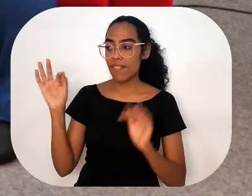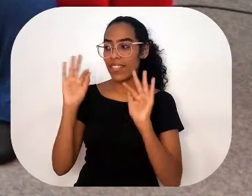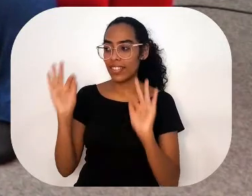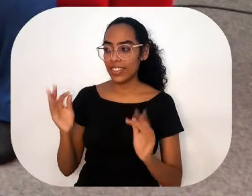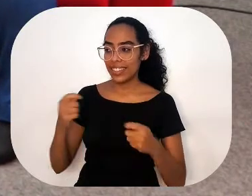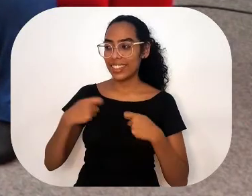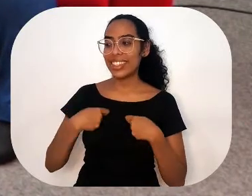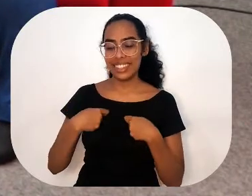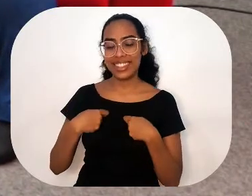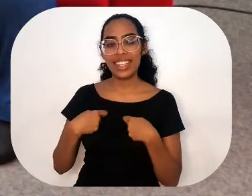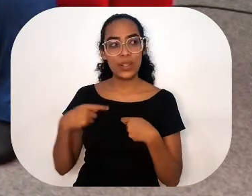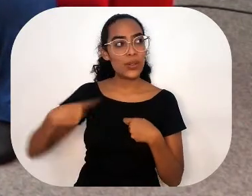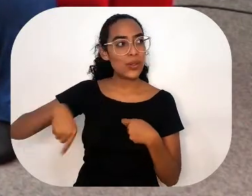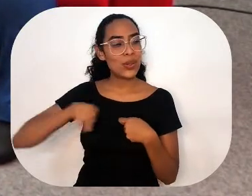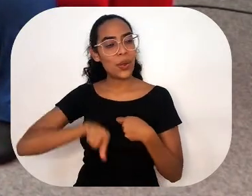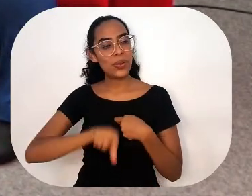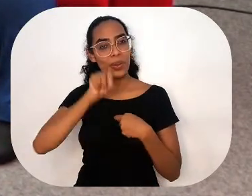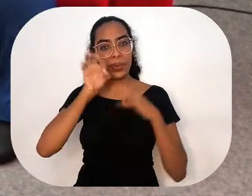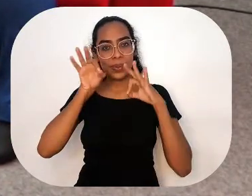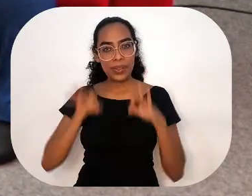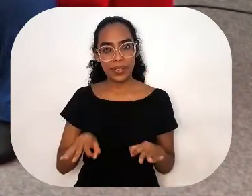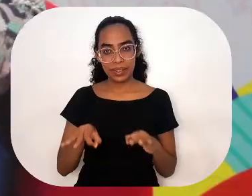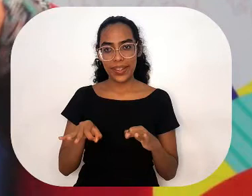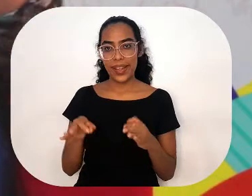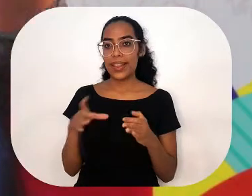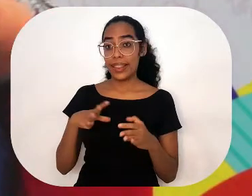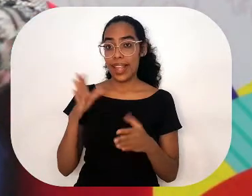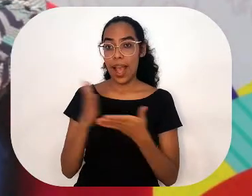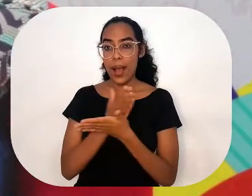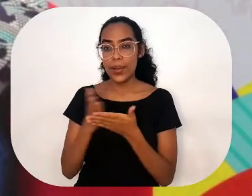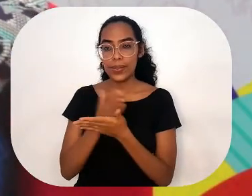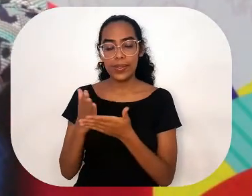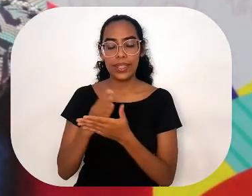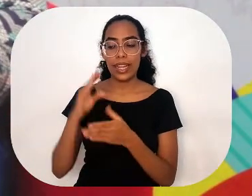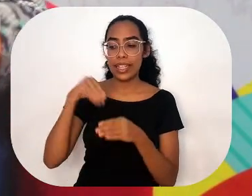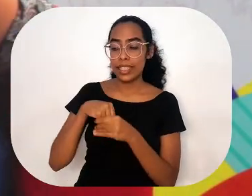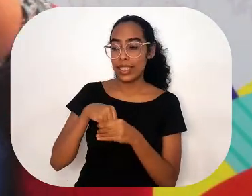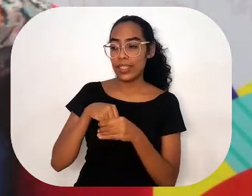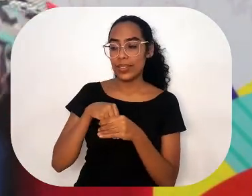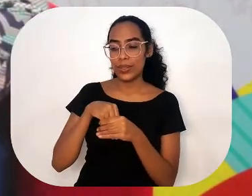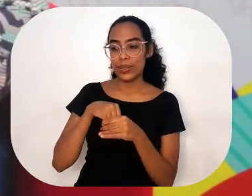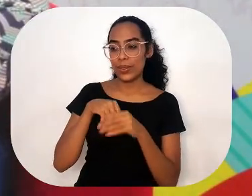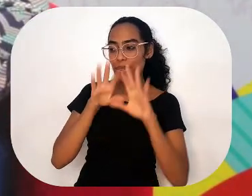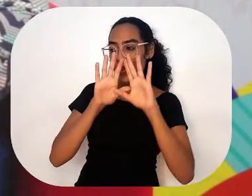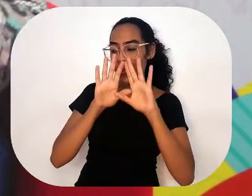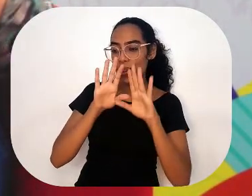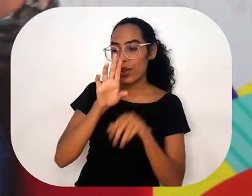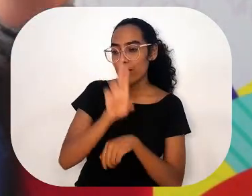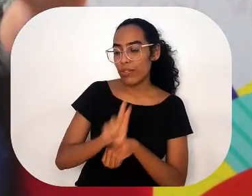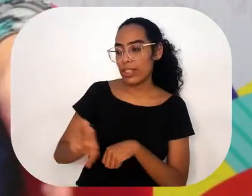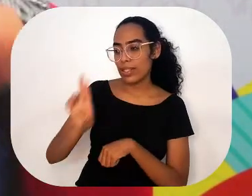muito assim a gente estava muito feliz no que tava fazendo e geralmente na universidade é uma coisa que as pessoas